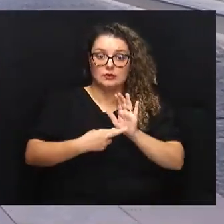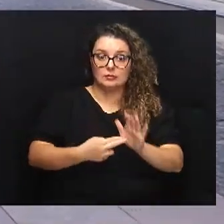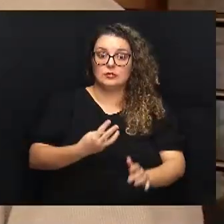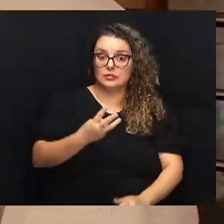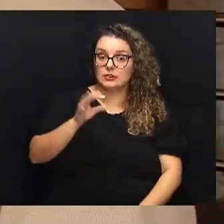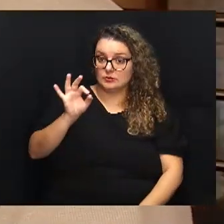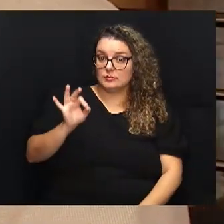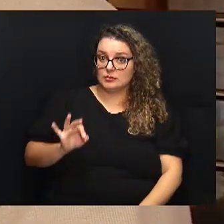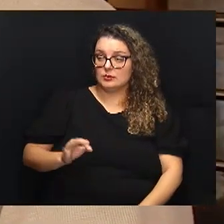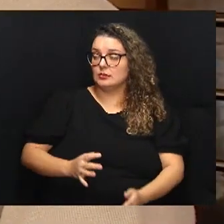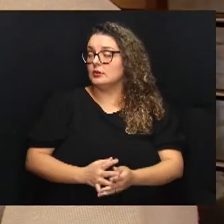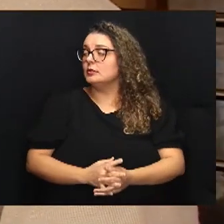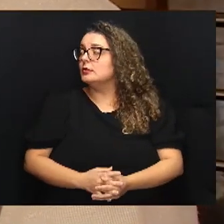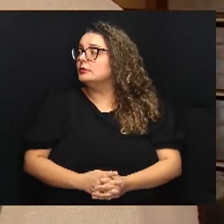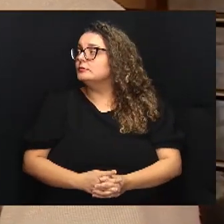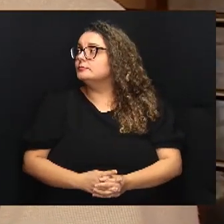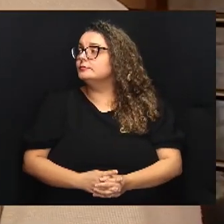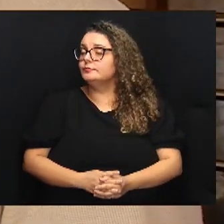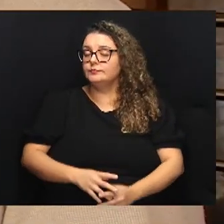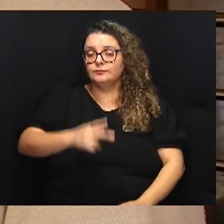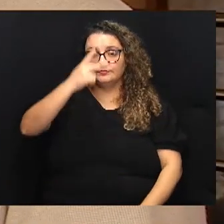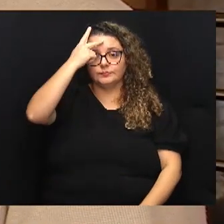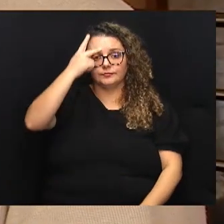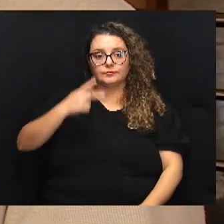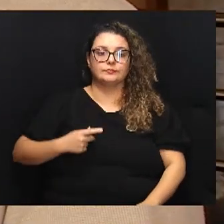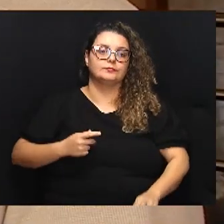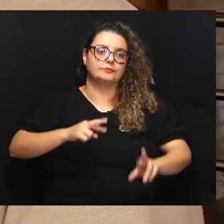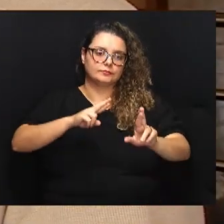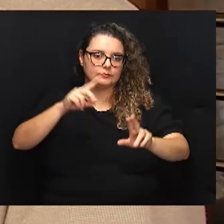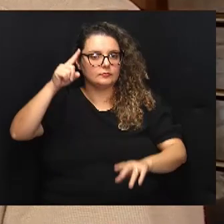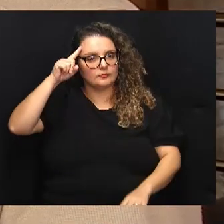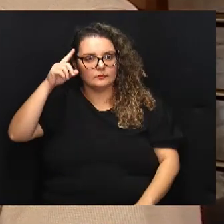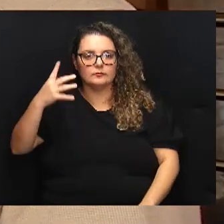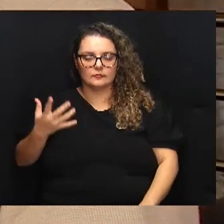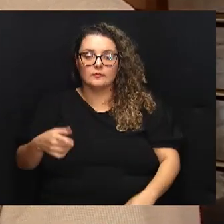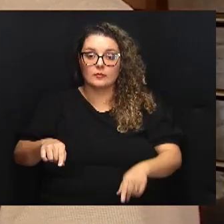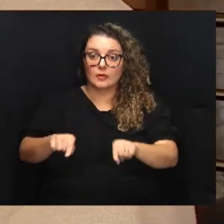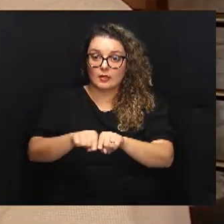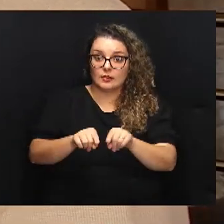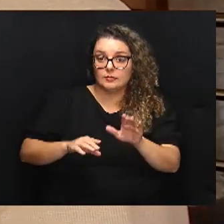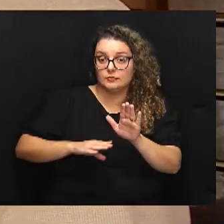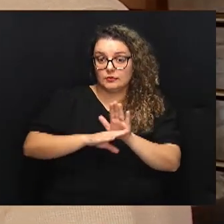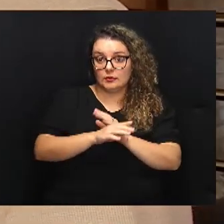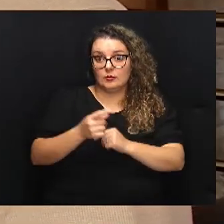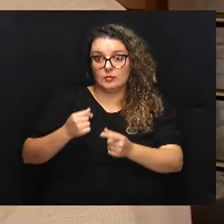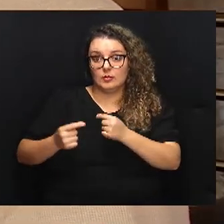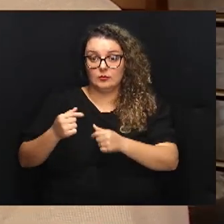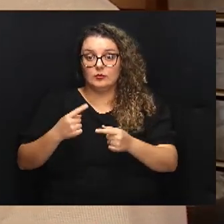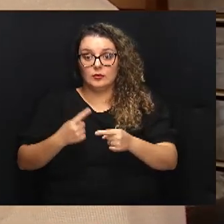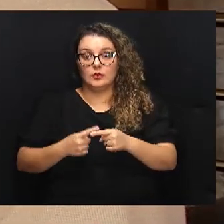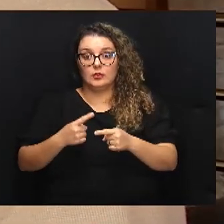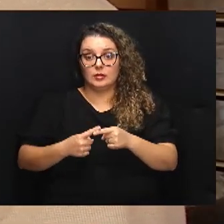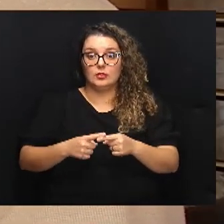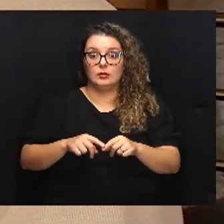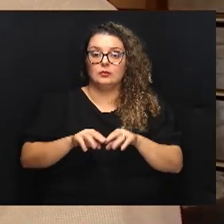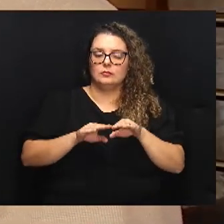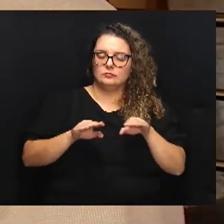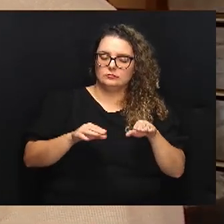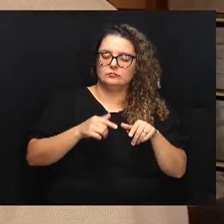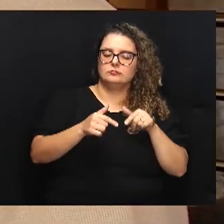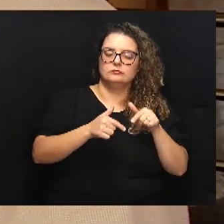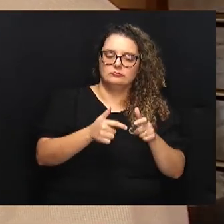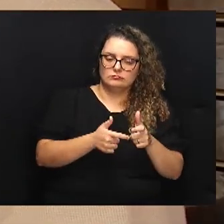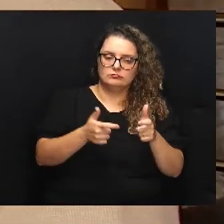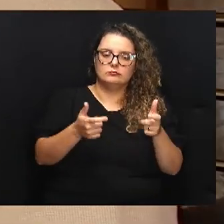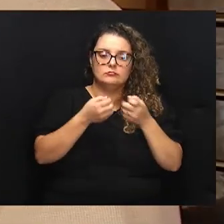3%. Isso se deve à própria expectativa da data e também pelo momento econômico, porque nós estamos com um nível de emprego ainda